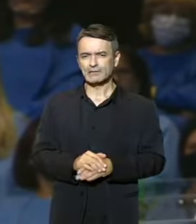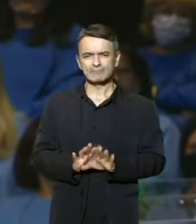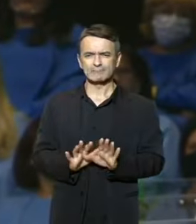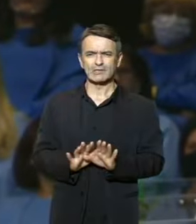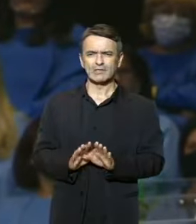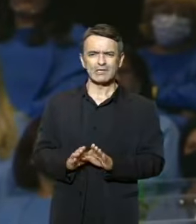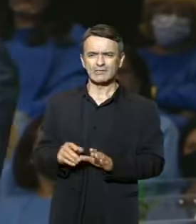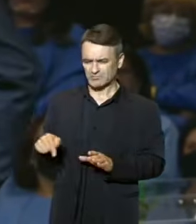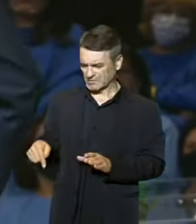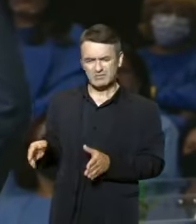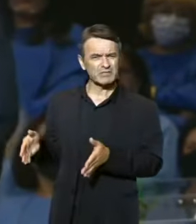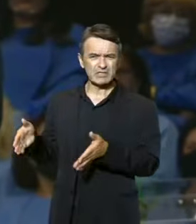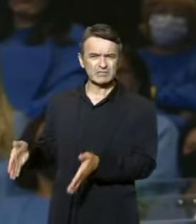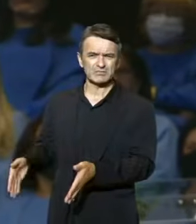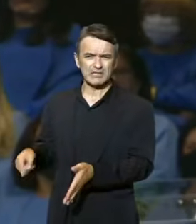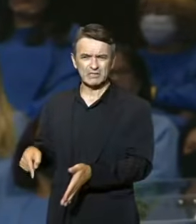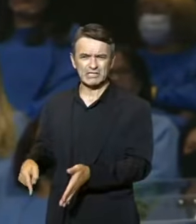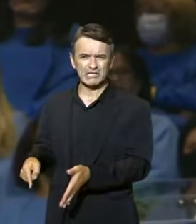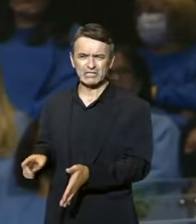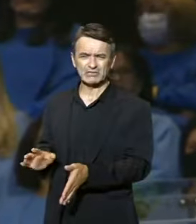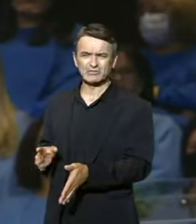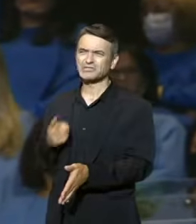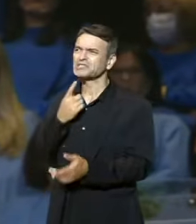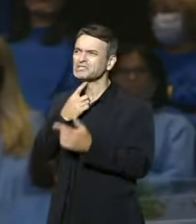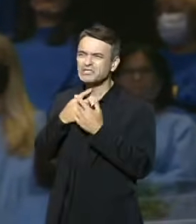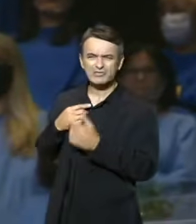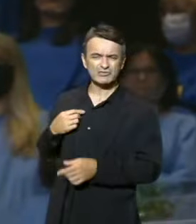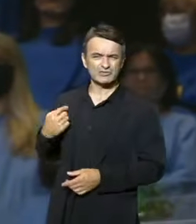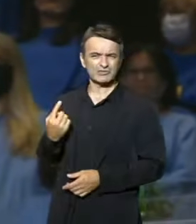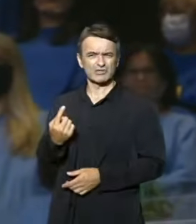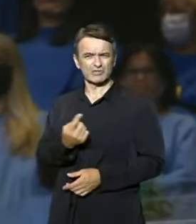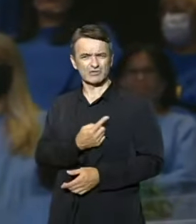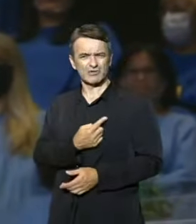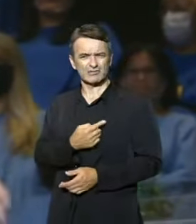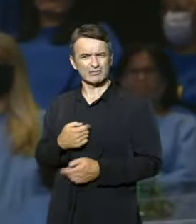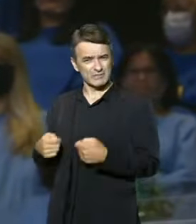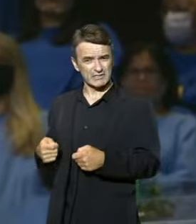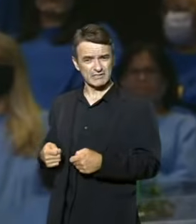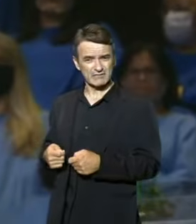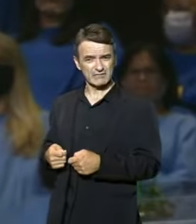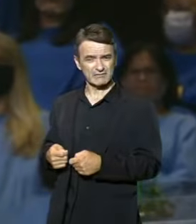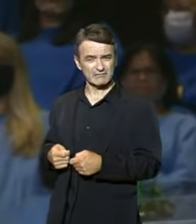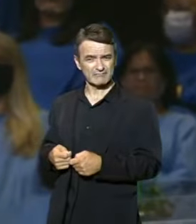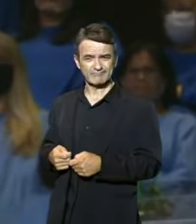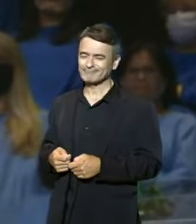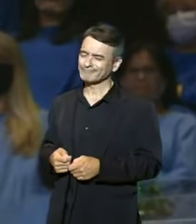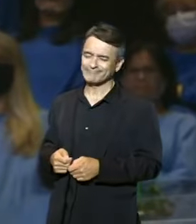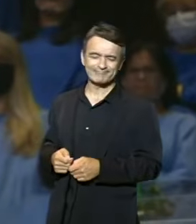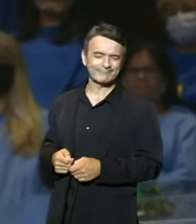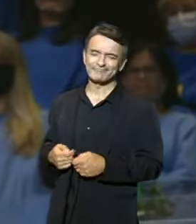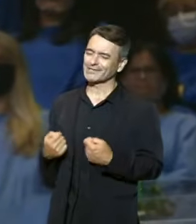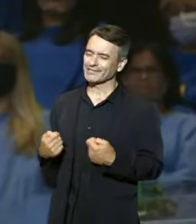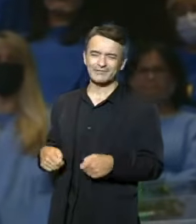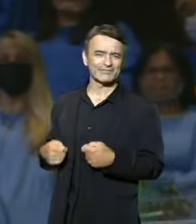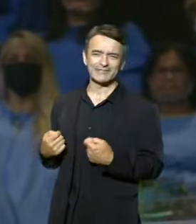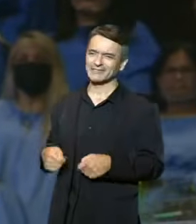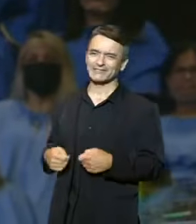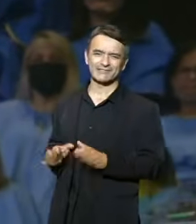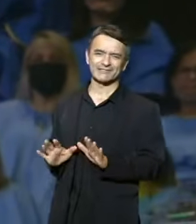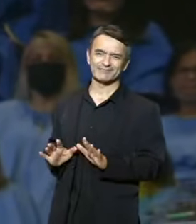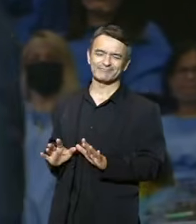sermos sepultados no deserto da nossa vida, nos desejos da nossa vida, porque Ele